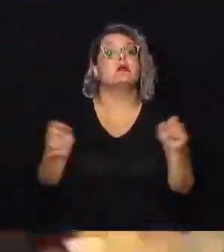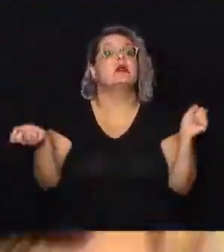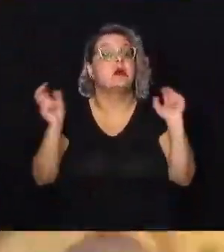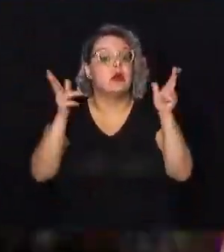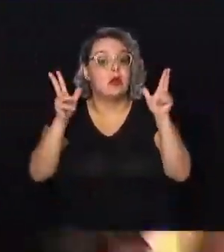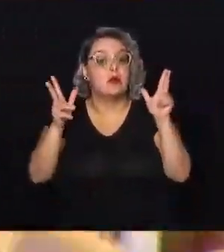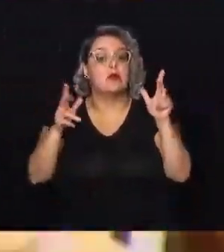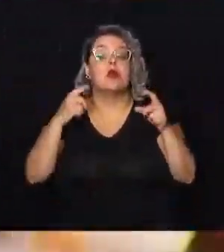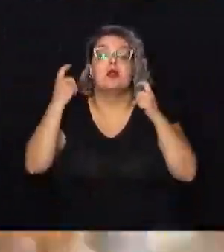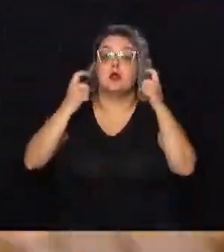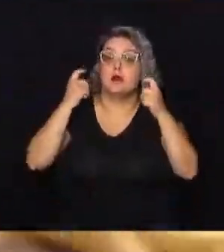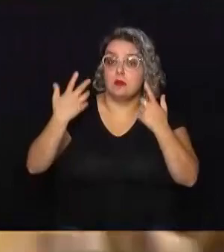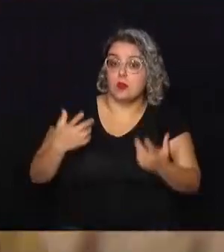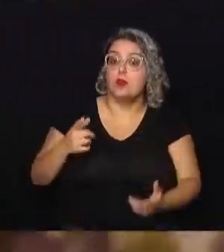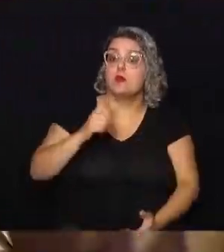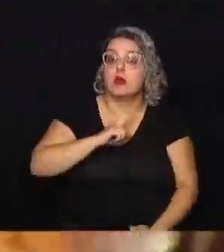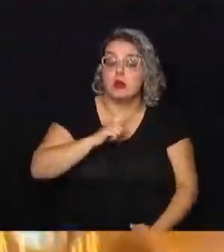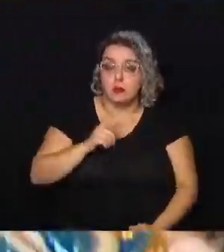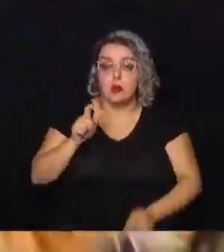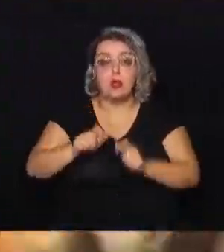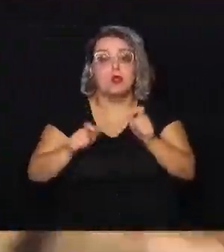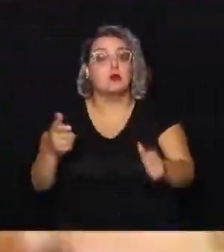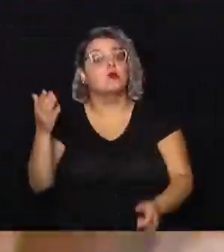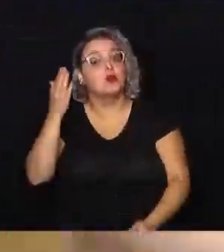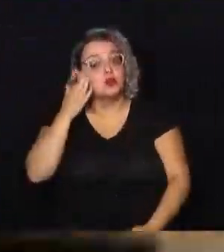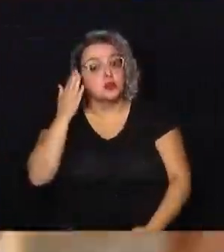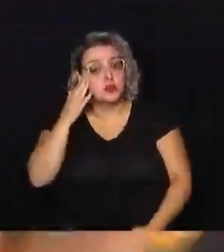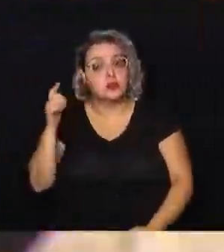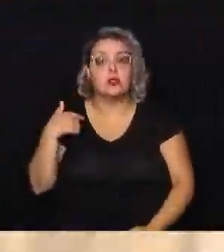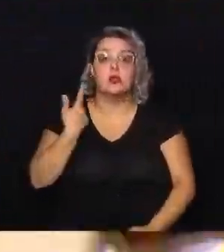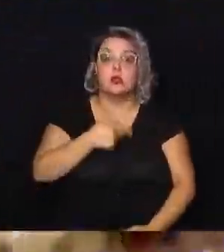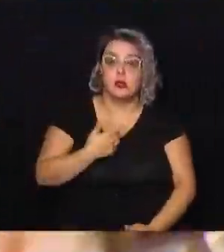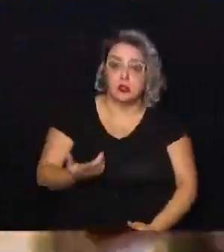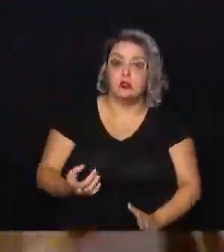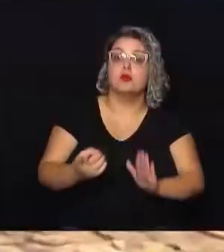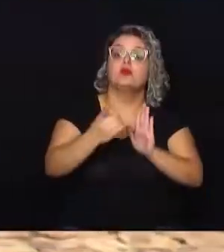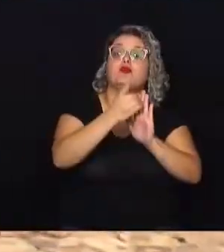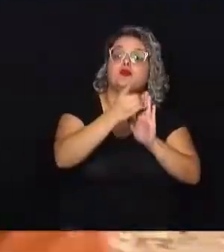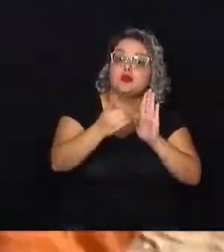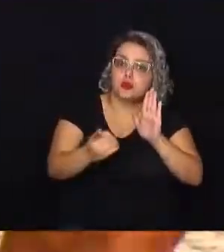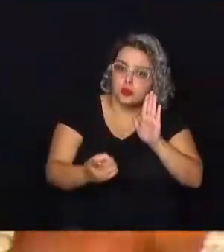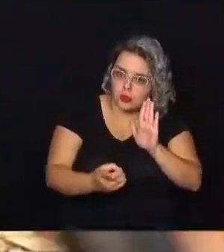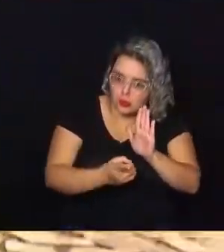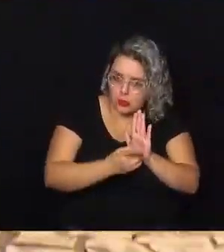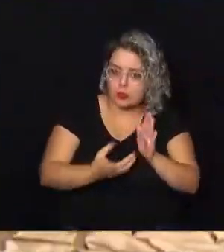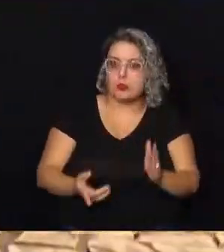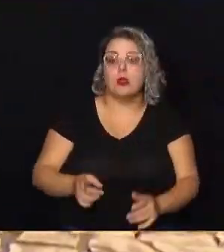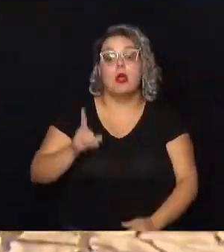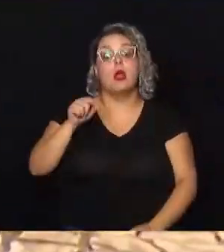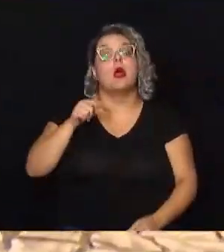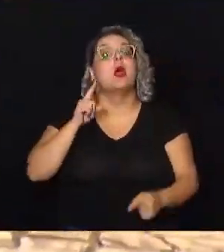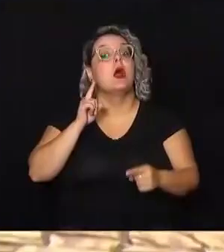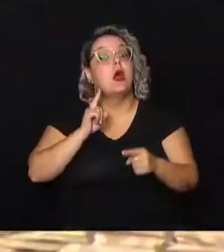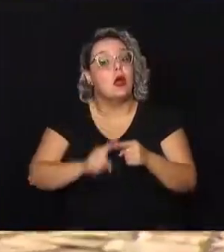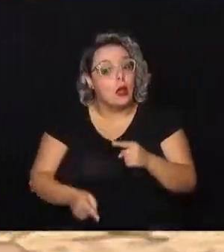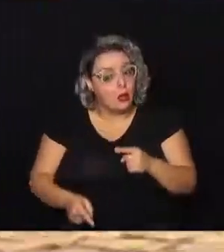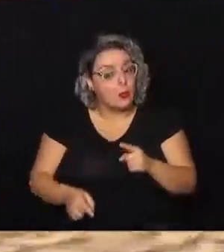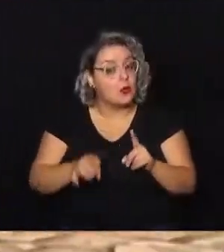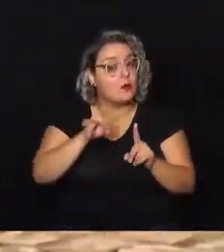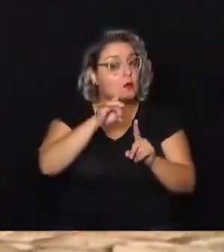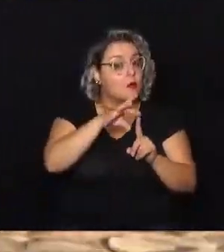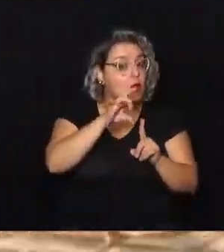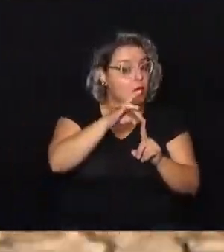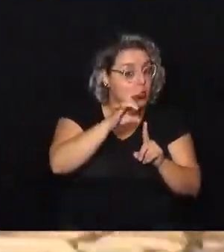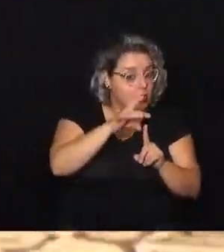da preocupação que a gente tem, que as pessoas entendam que a gente está sobre um decreto que é proibido o vidro, né?